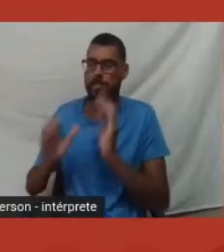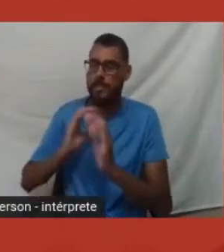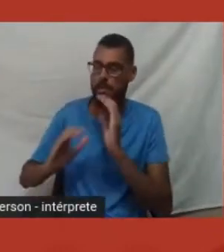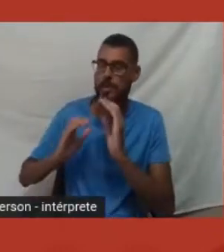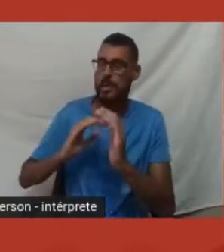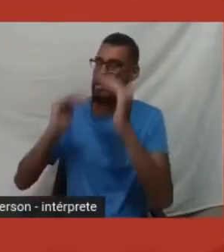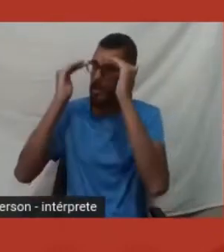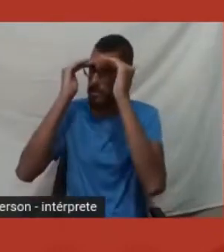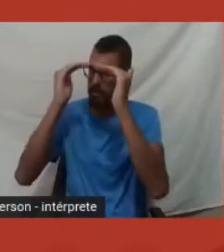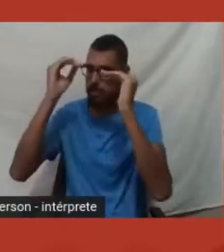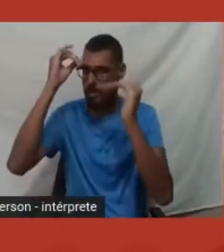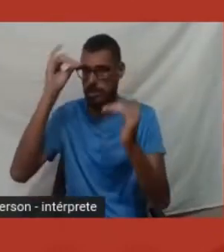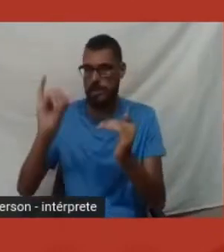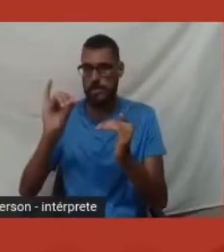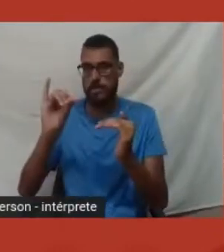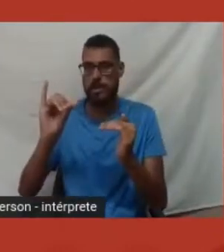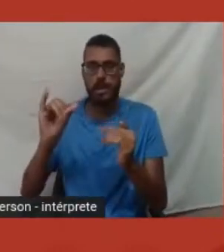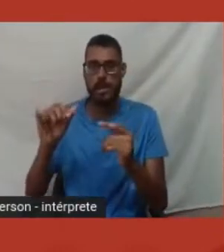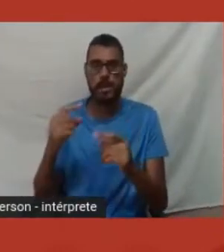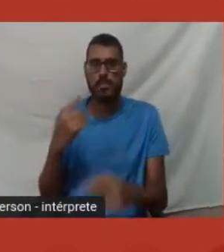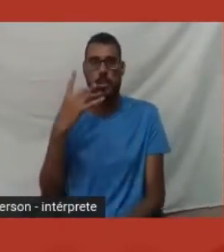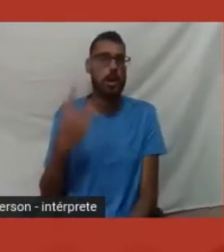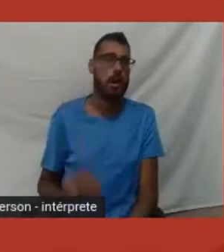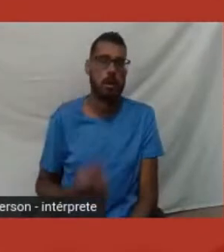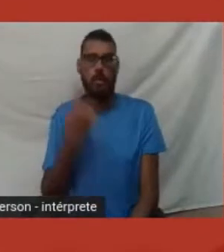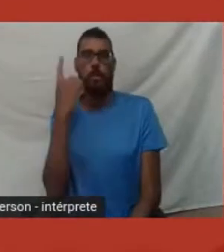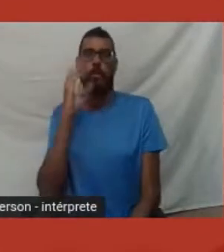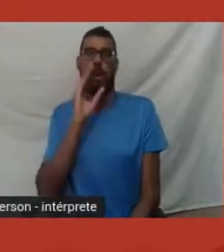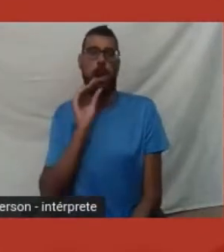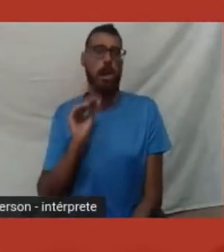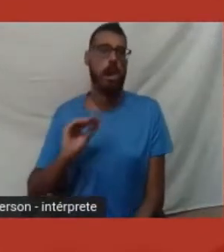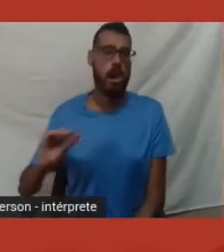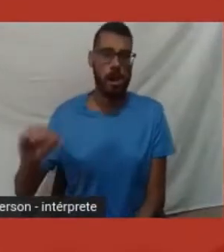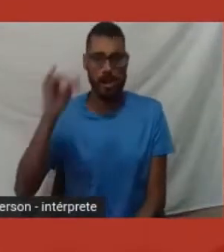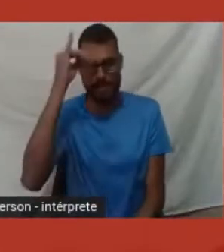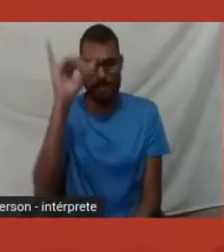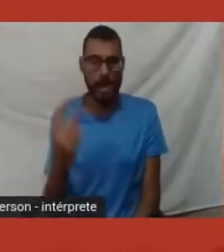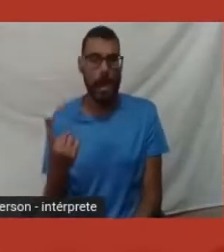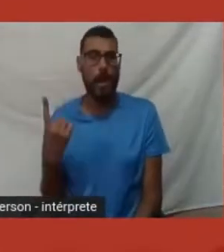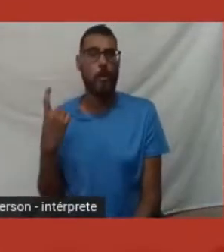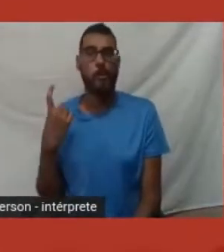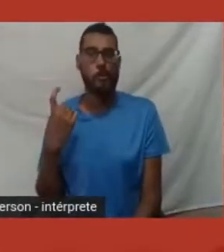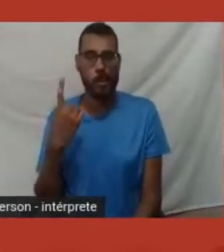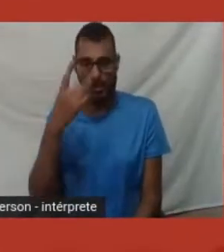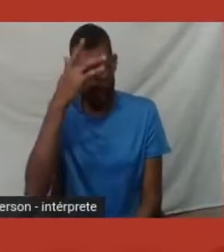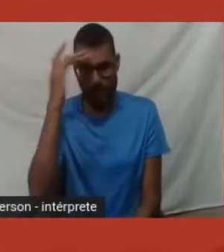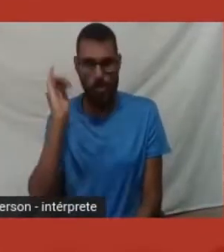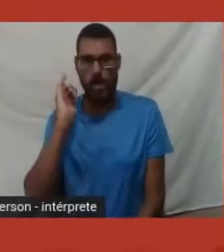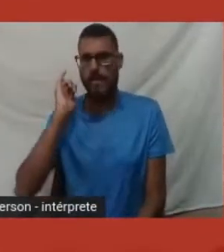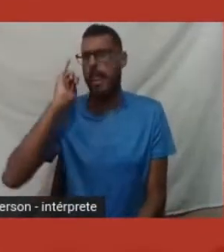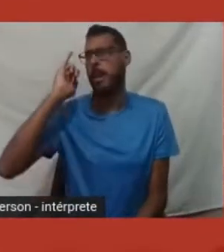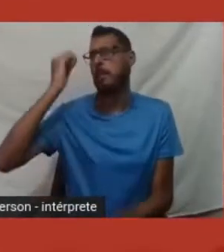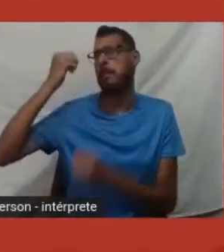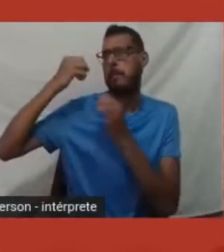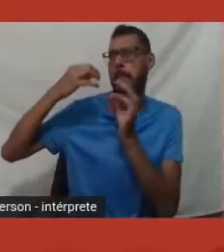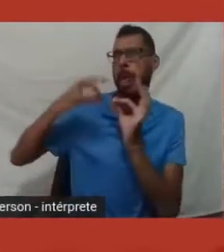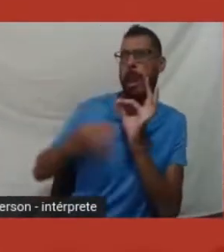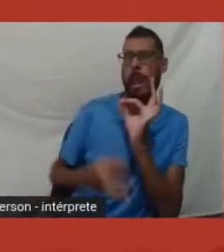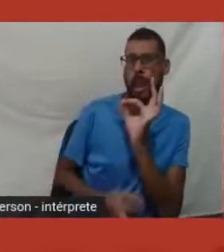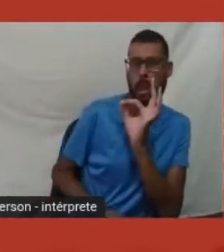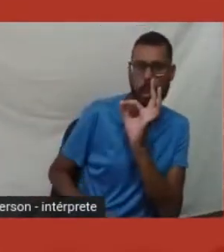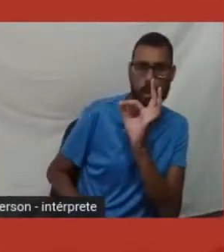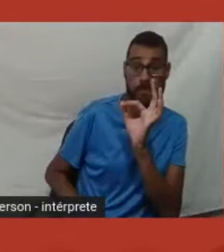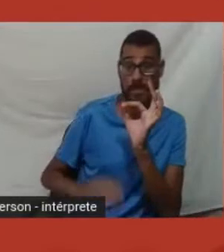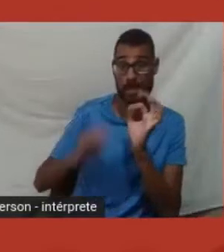respeitosa e evitando o monopólio da fala. Então, a gente evitar que uma pessoa só fale, exponha todo o seu conhecimento, principalmente se